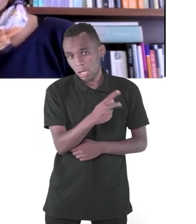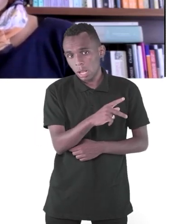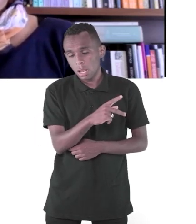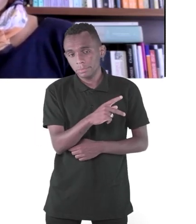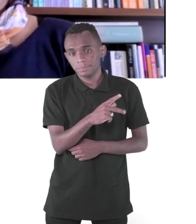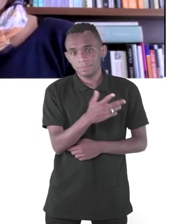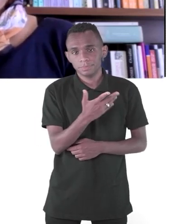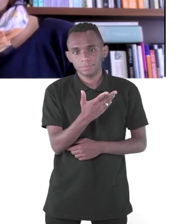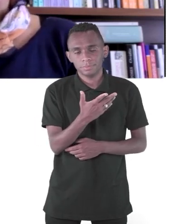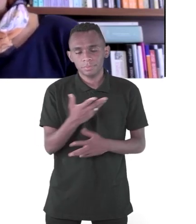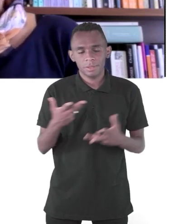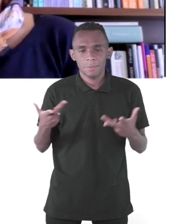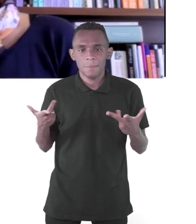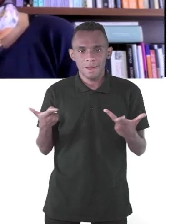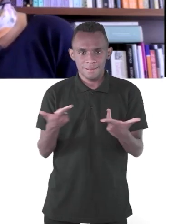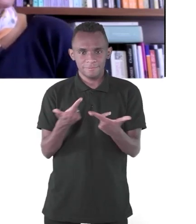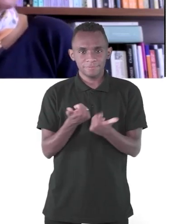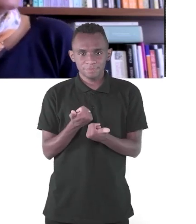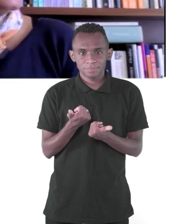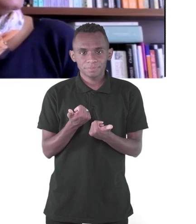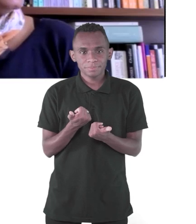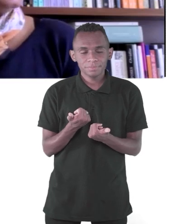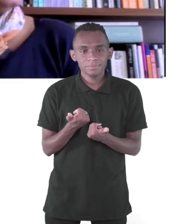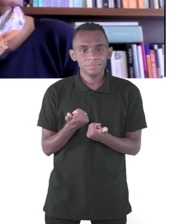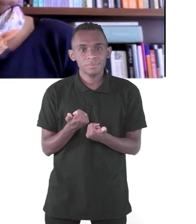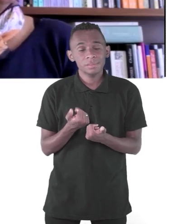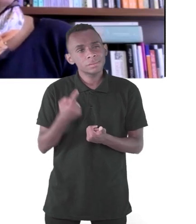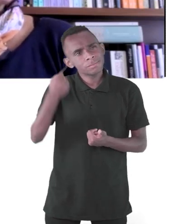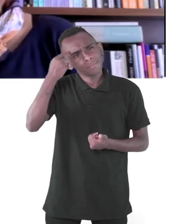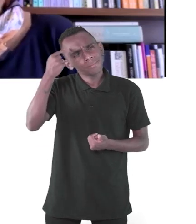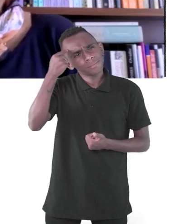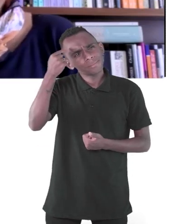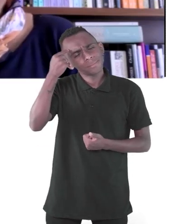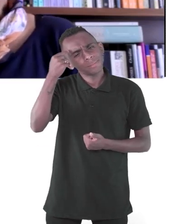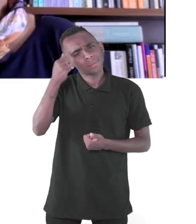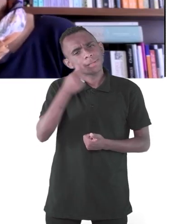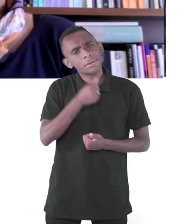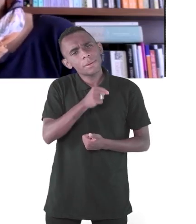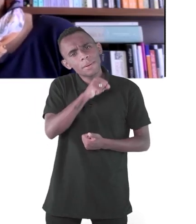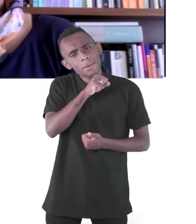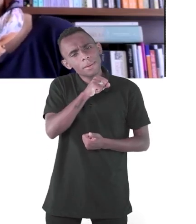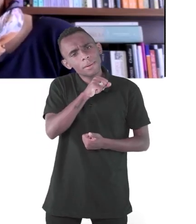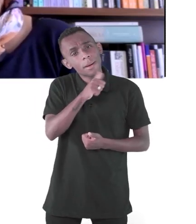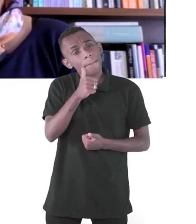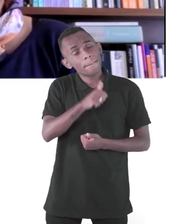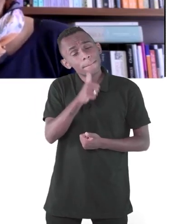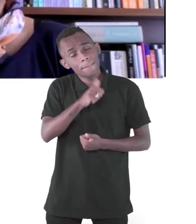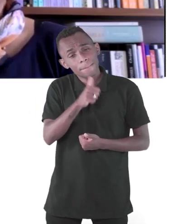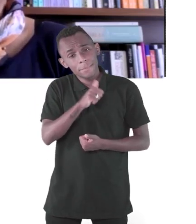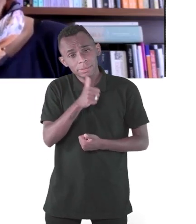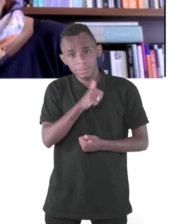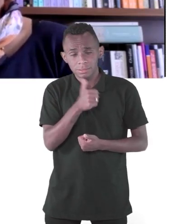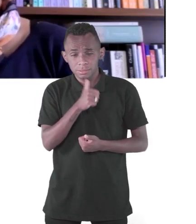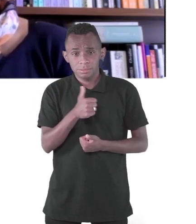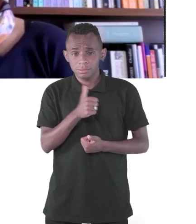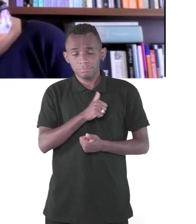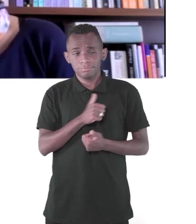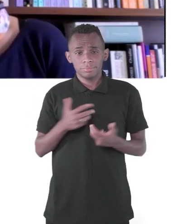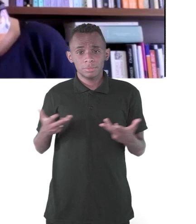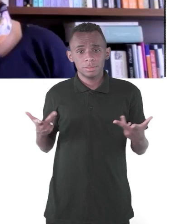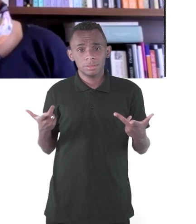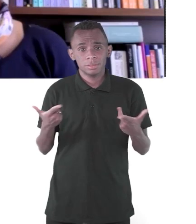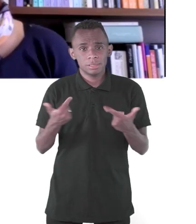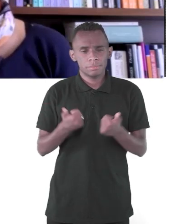amigos de vida inteira. Ó, que maravilha. E imagina, né, uma menina fazendo uma navegação